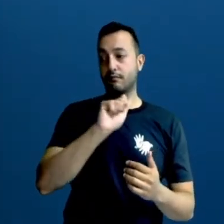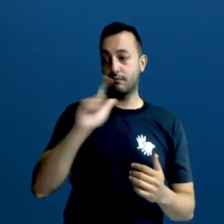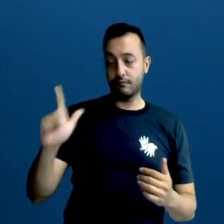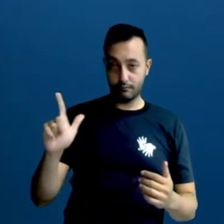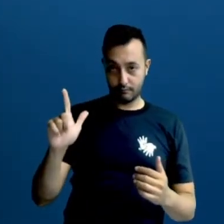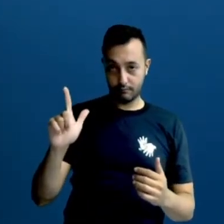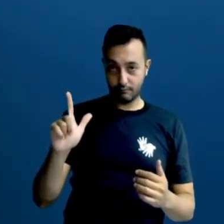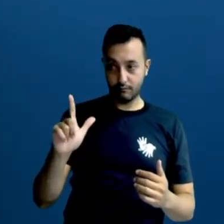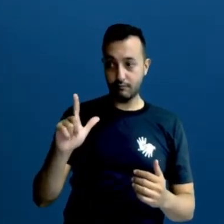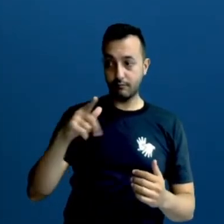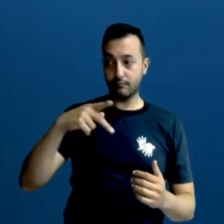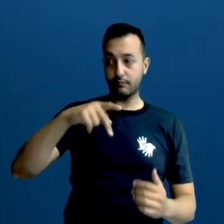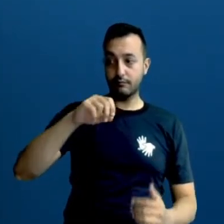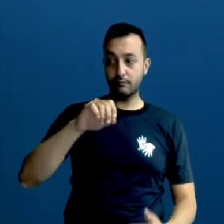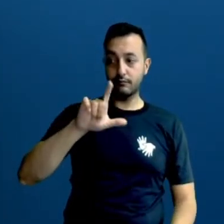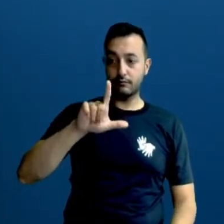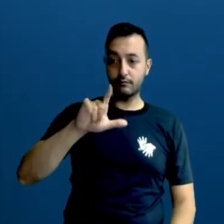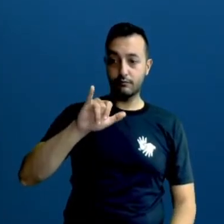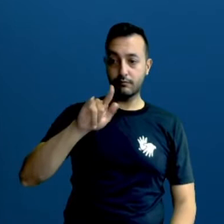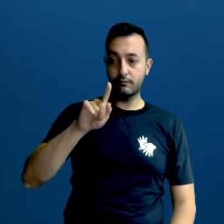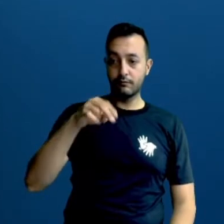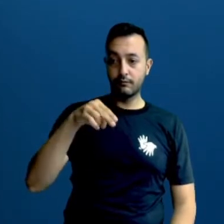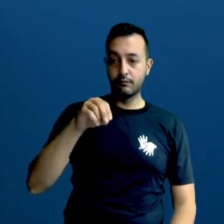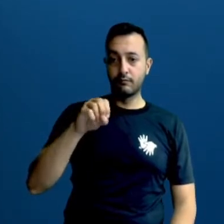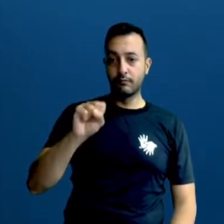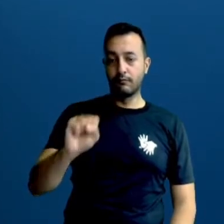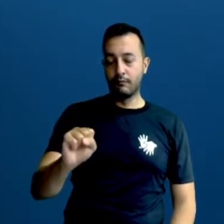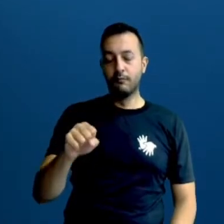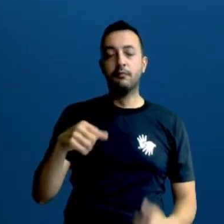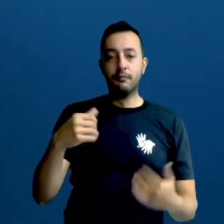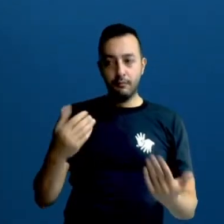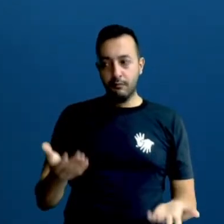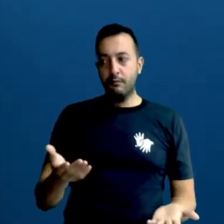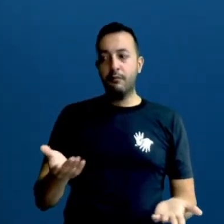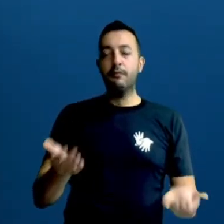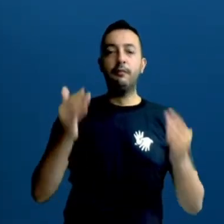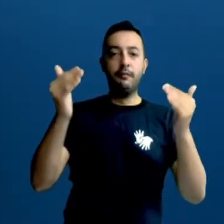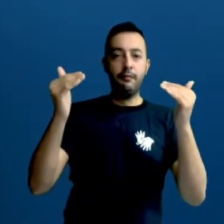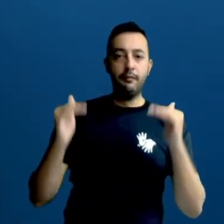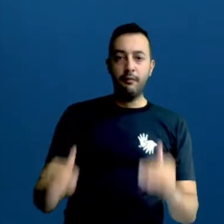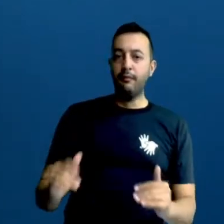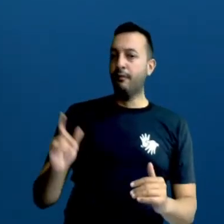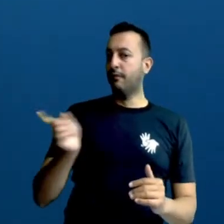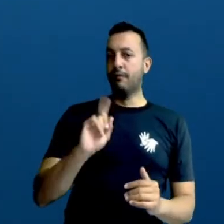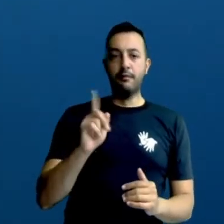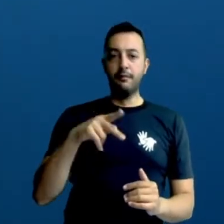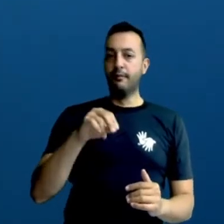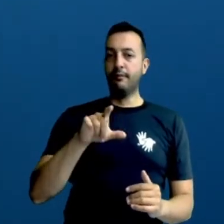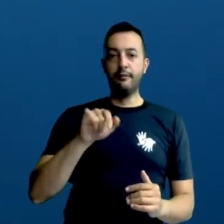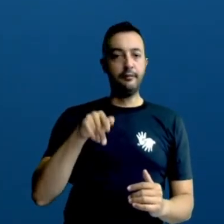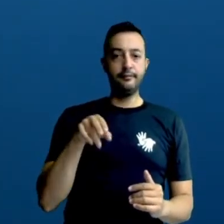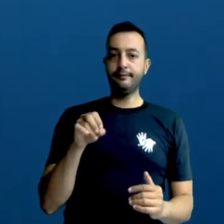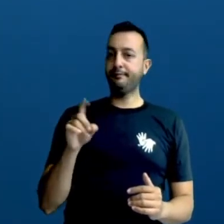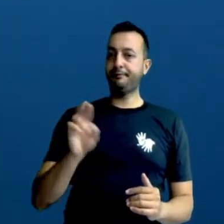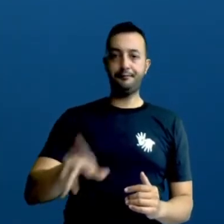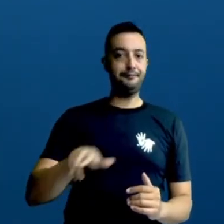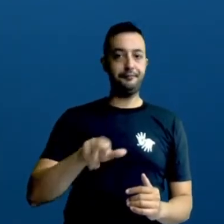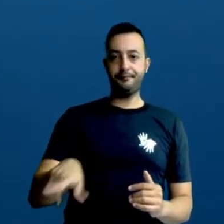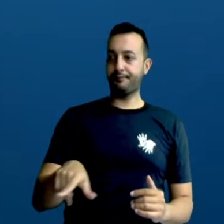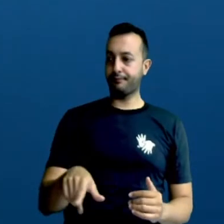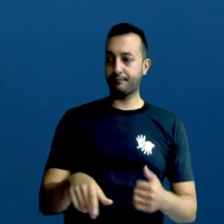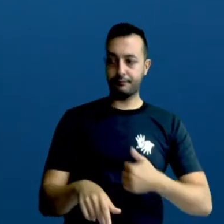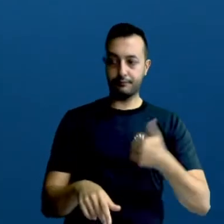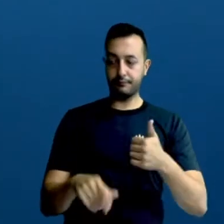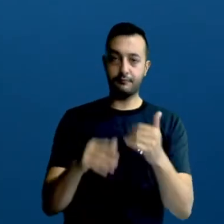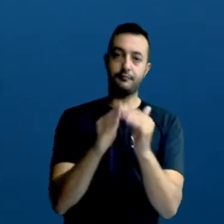as regiões poligonais, tá? São polígonos, e aqui embaixo as que não são. A primeira é uma região aberta,